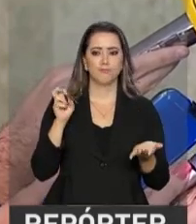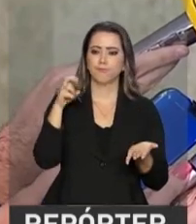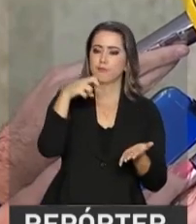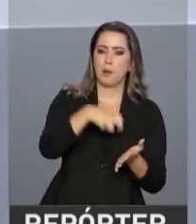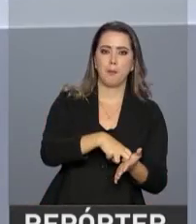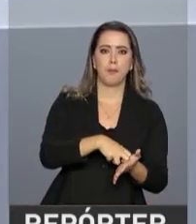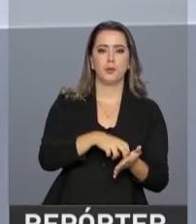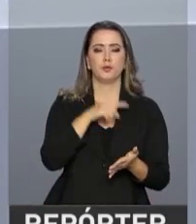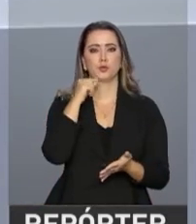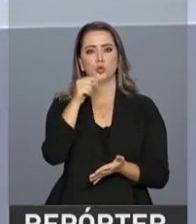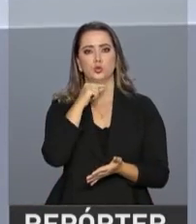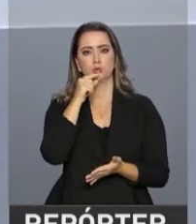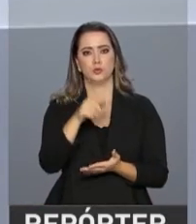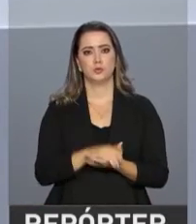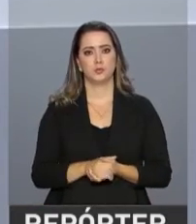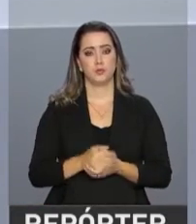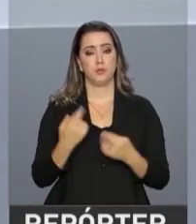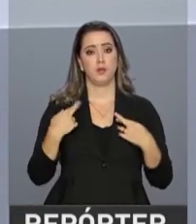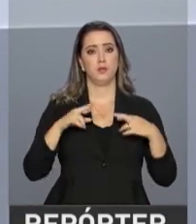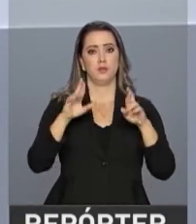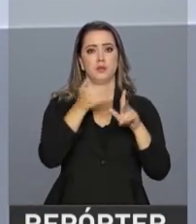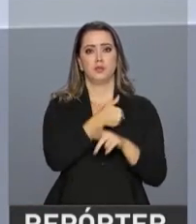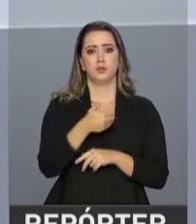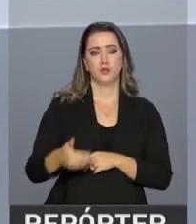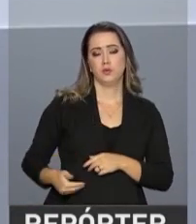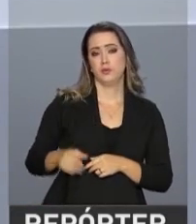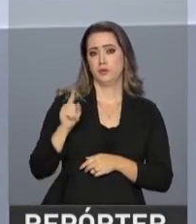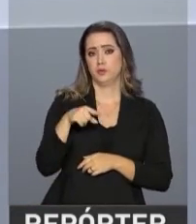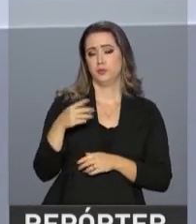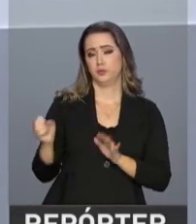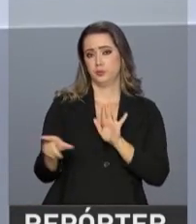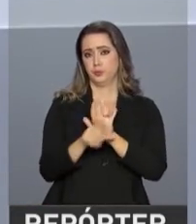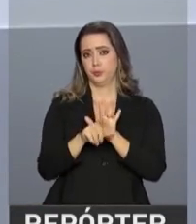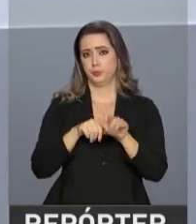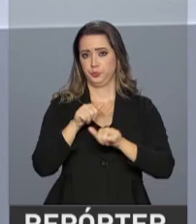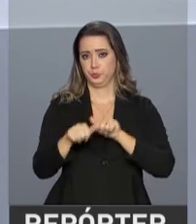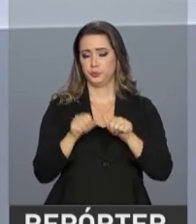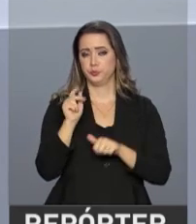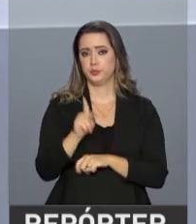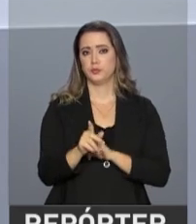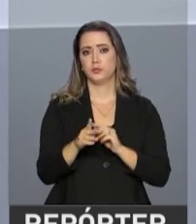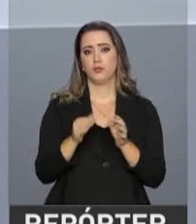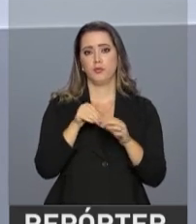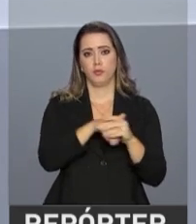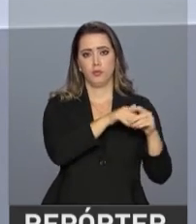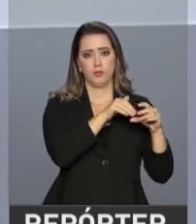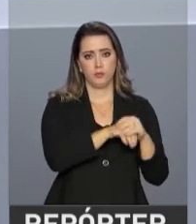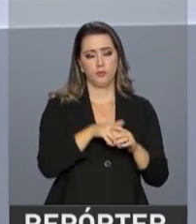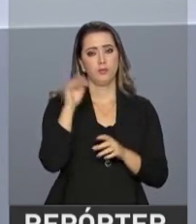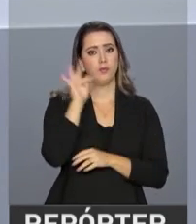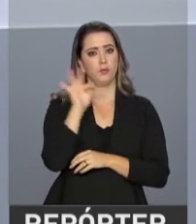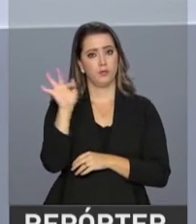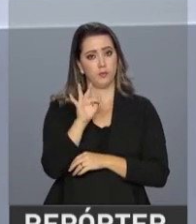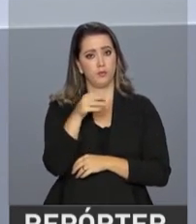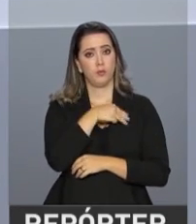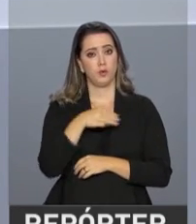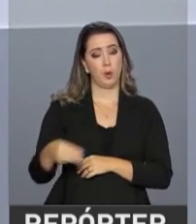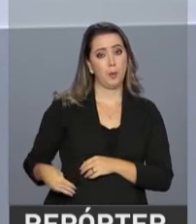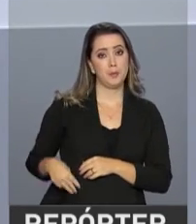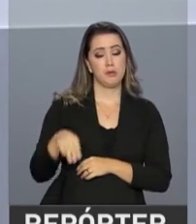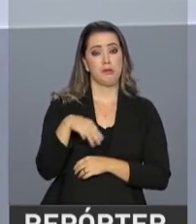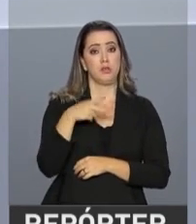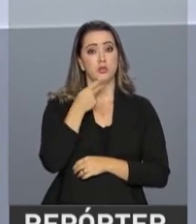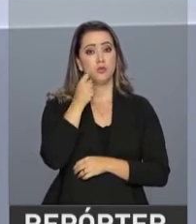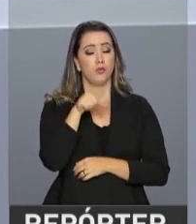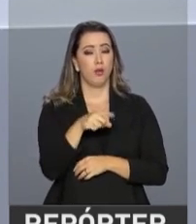certeza a expectativa do governo é que a reforma da previdência seja votada em meados de fevereiro o ministro carlos